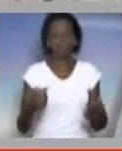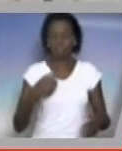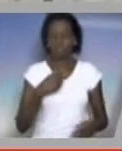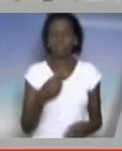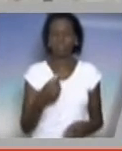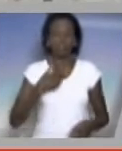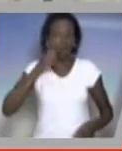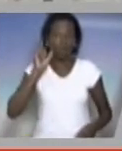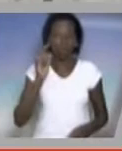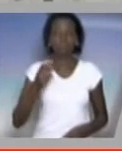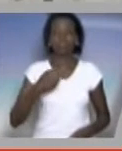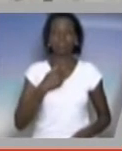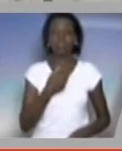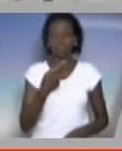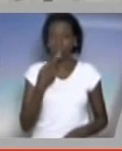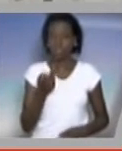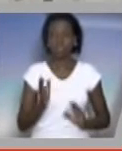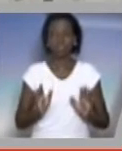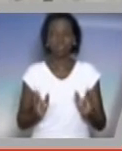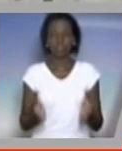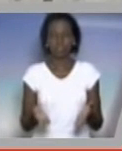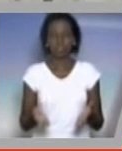denunciei isso ontem, com uma